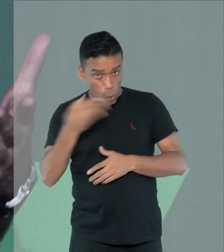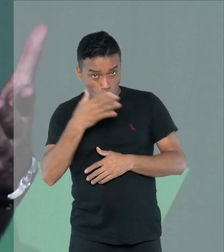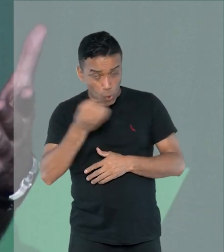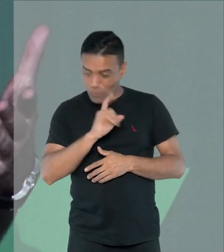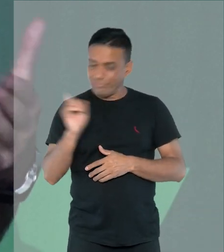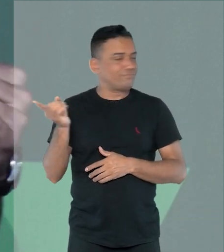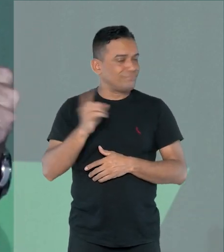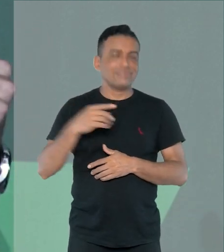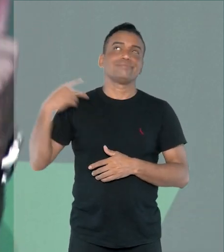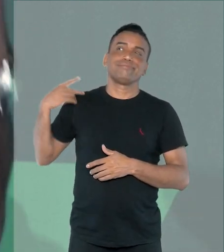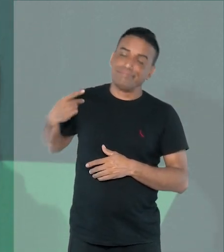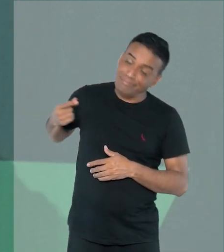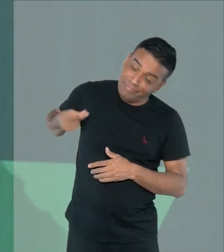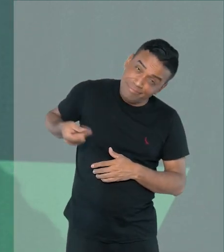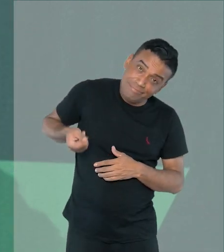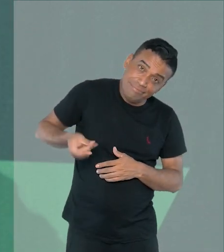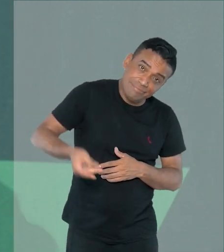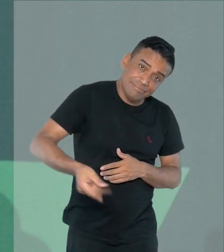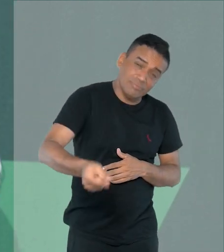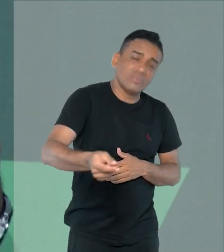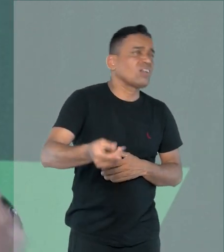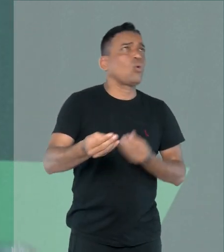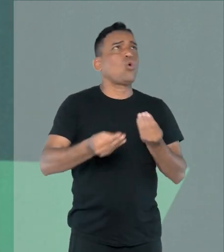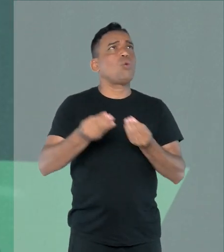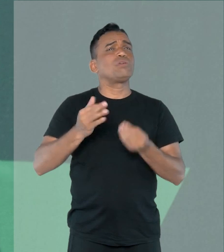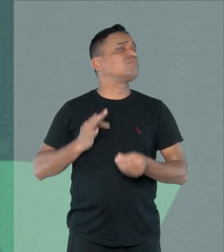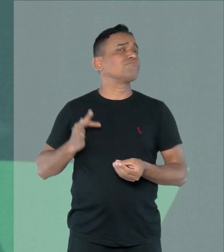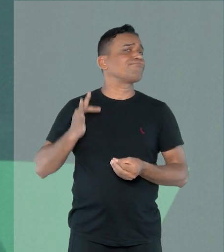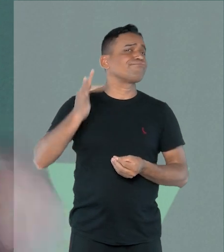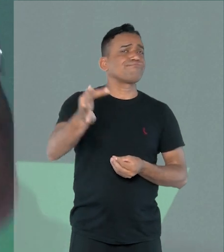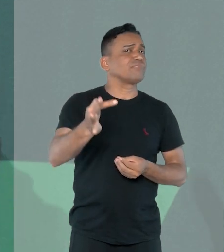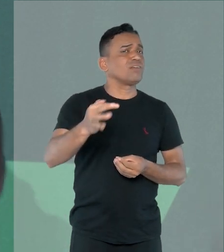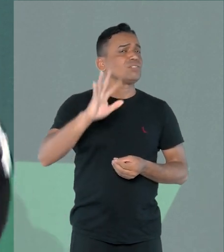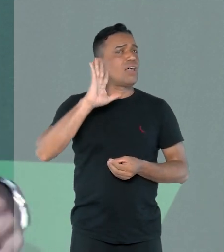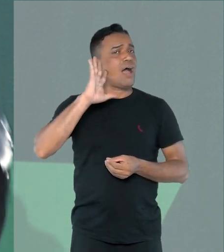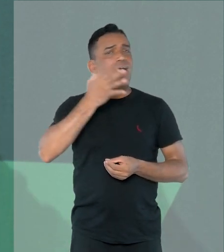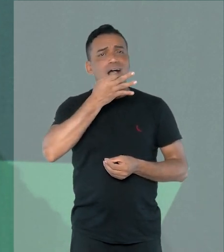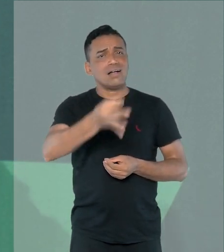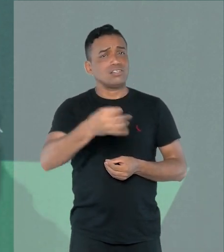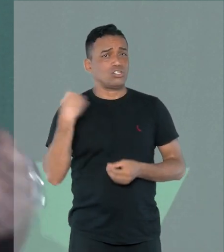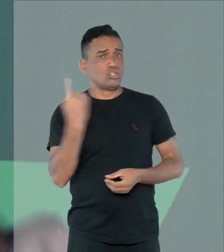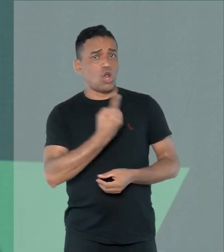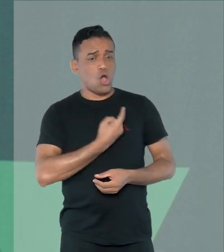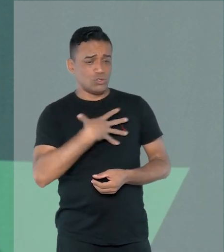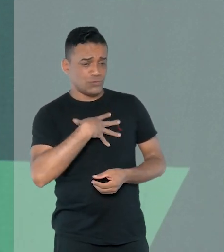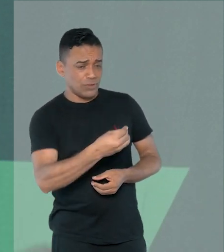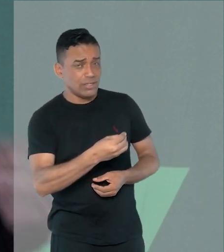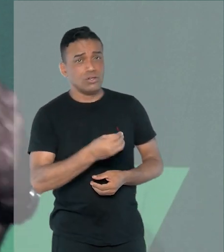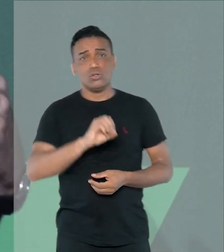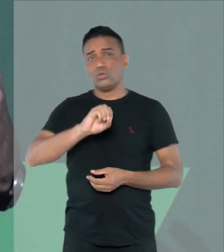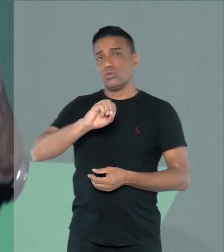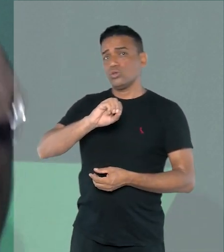repetem? Como é que, um pouco à frente do tempo, você acha que nossos filhos, ou até mesmo os mais jovens aqui,